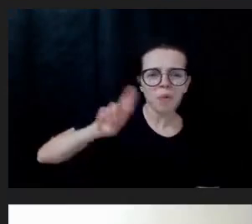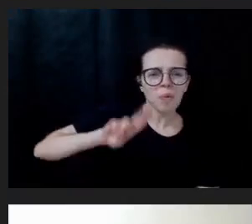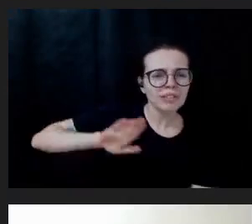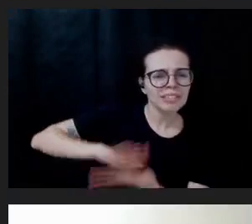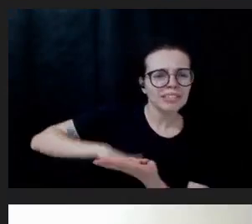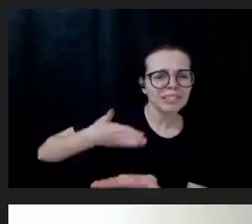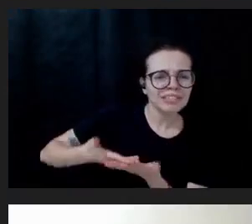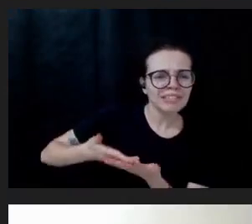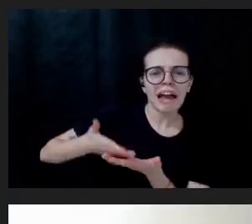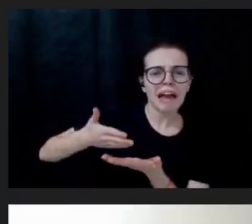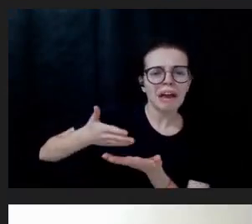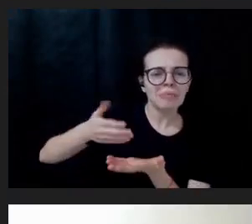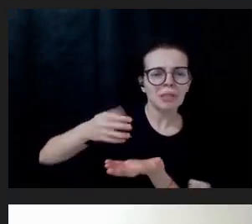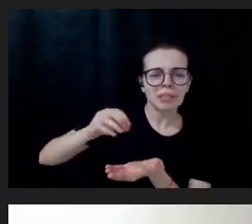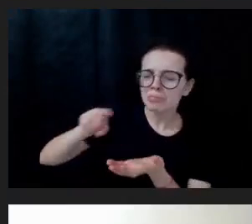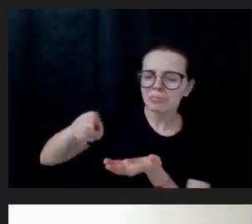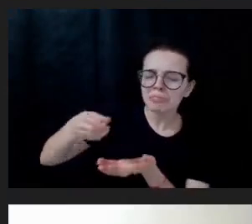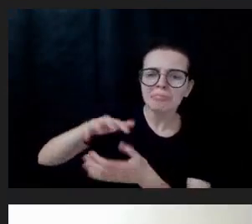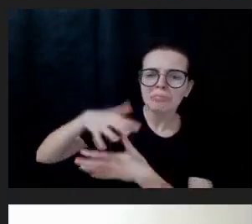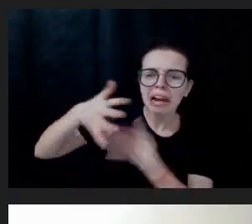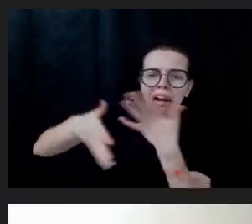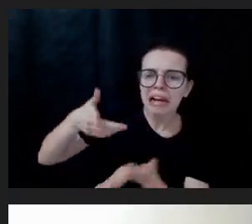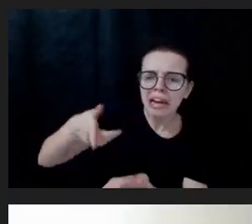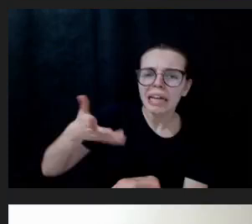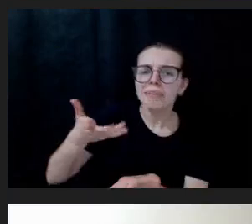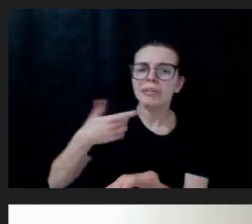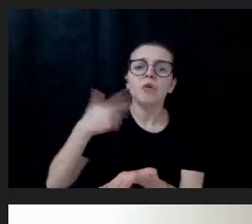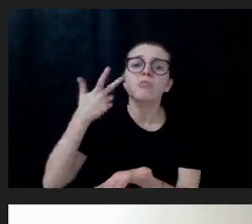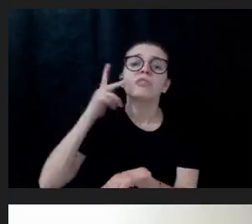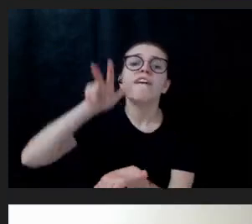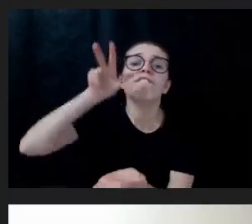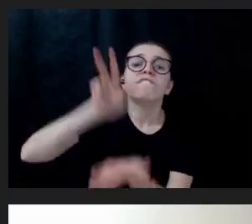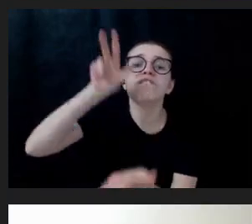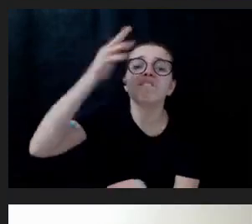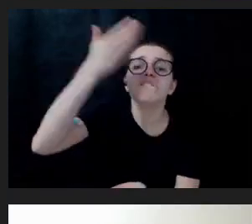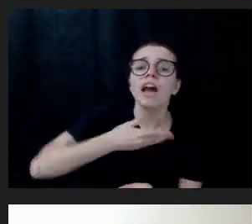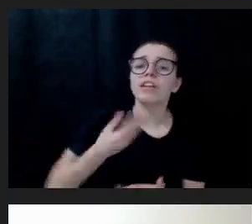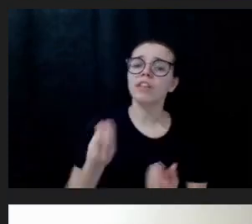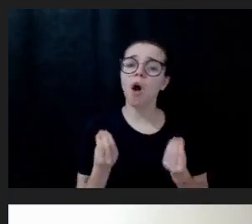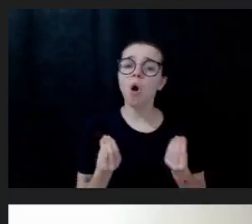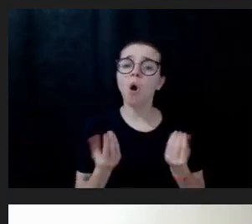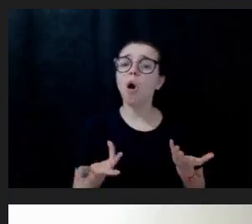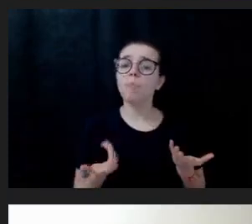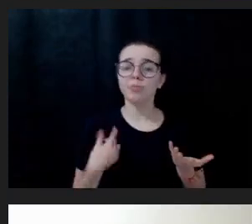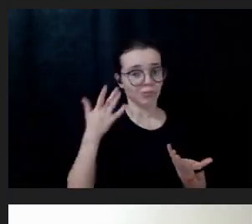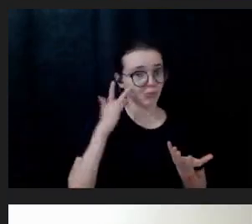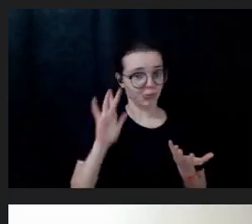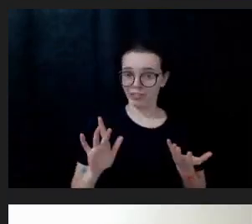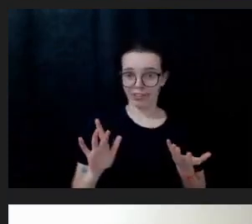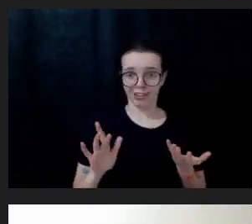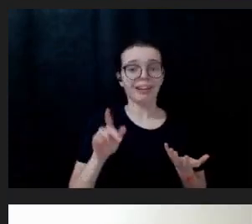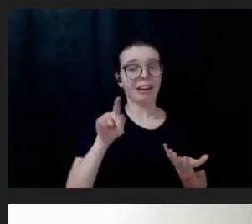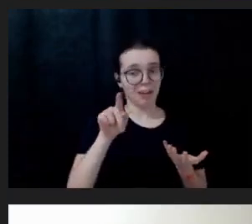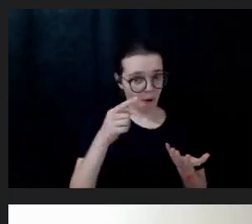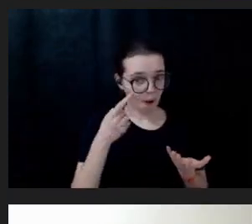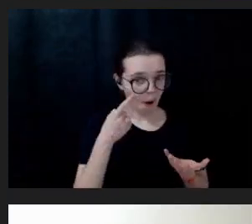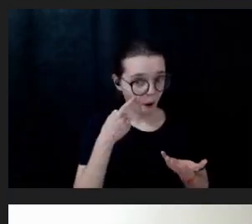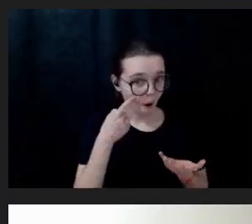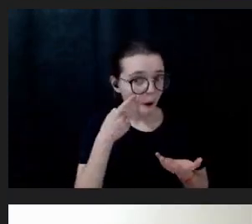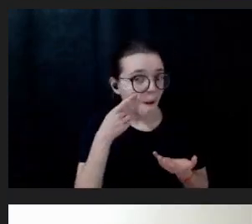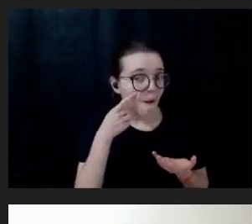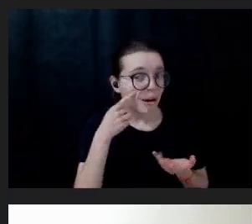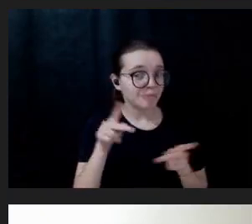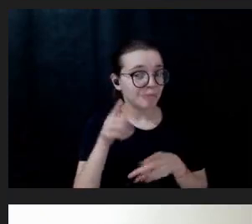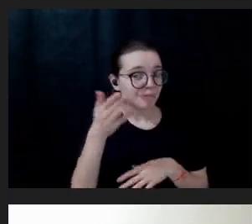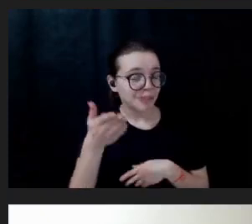testado e é validado. Acho que inclusive é um bom motivo para uma tese, Gildete. Se você estiver aí